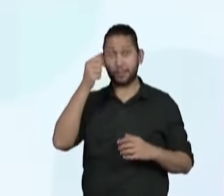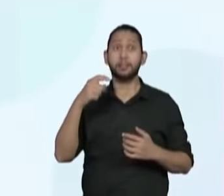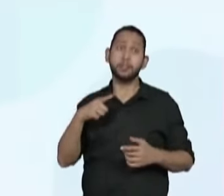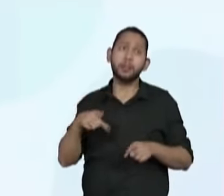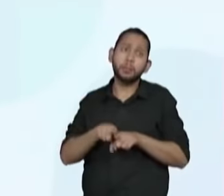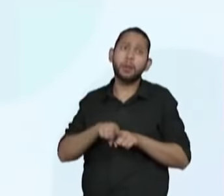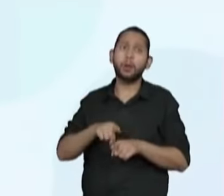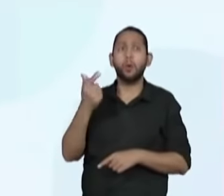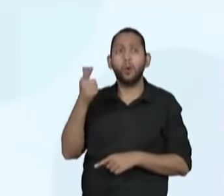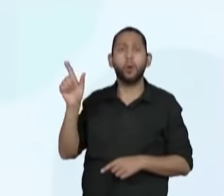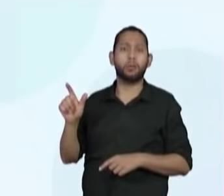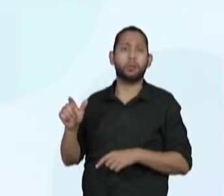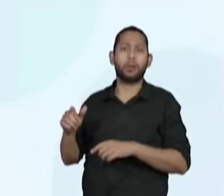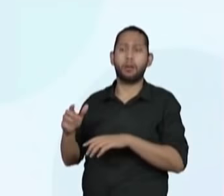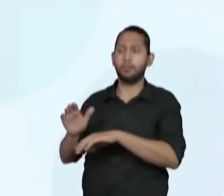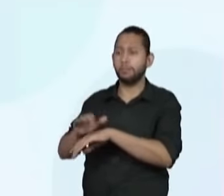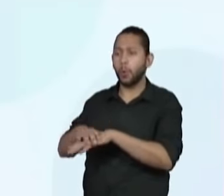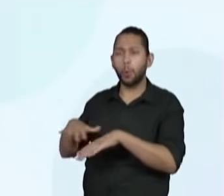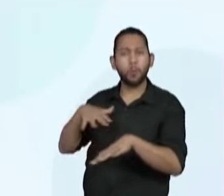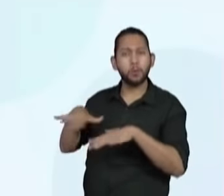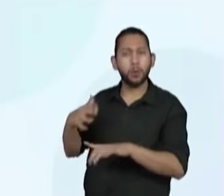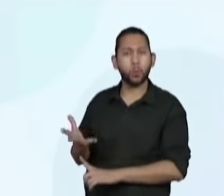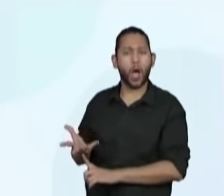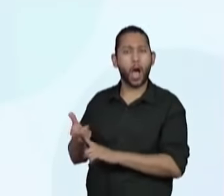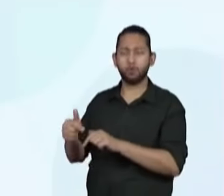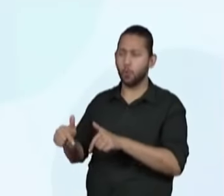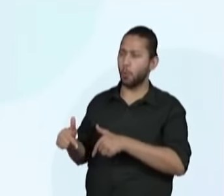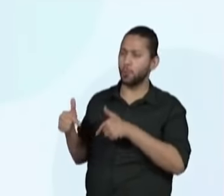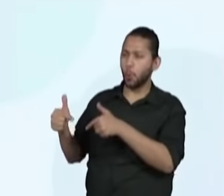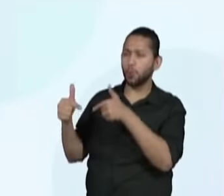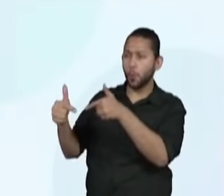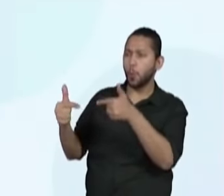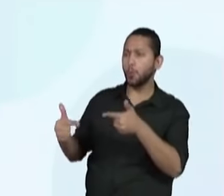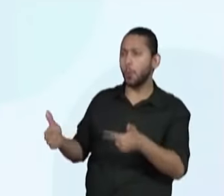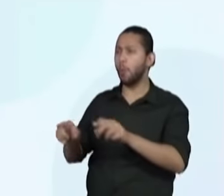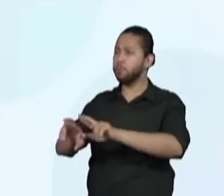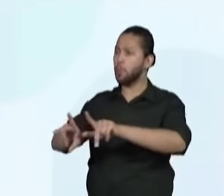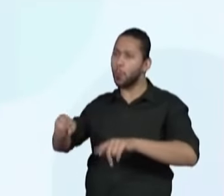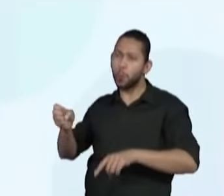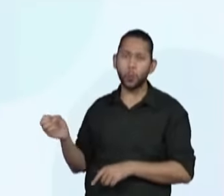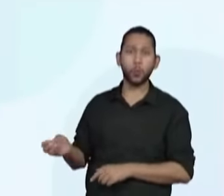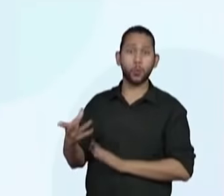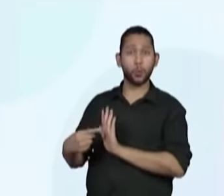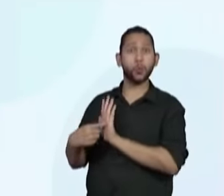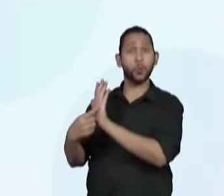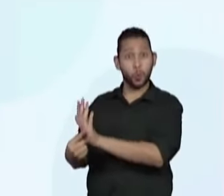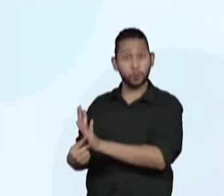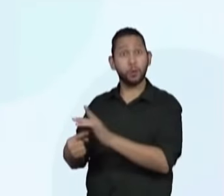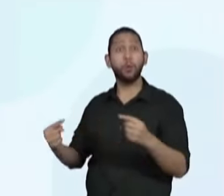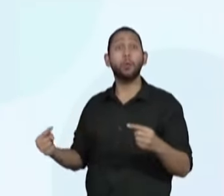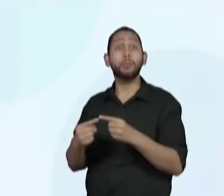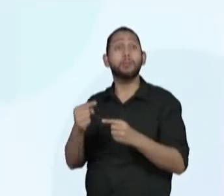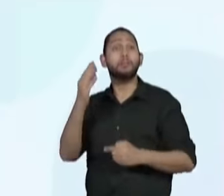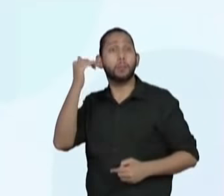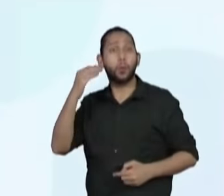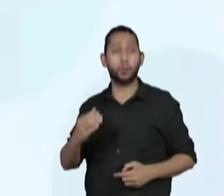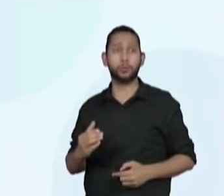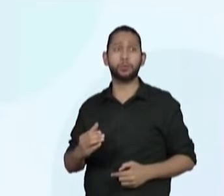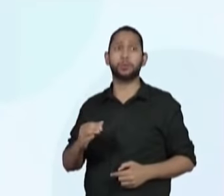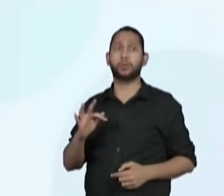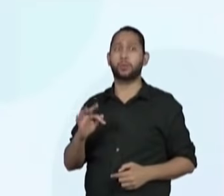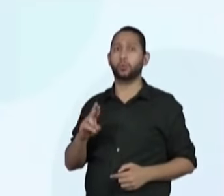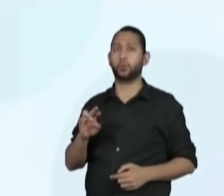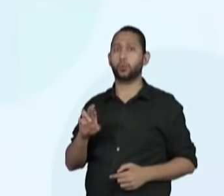europeias também seguem, né, por vertentes próximas a esta, especificamente no futurismo, né, de Filippo Marinetti,